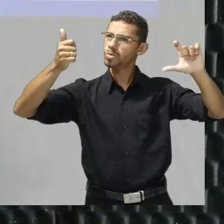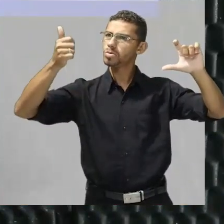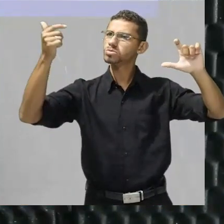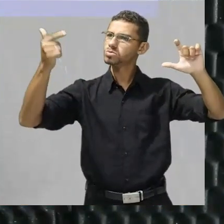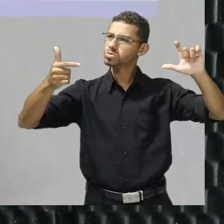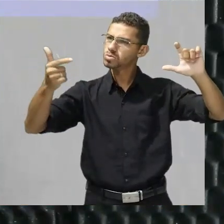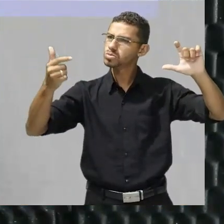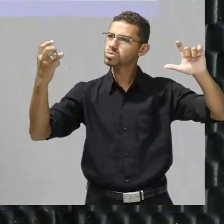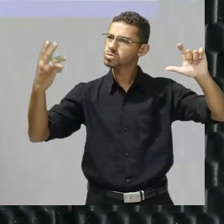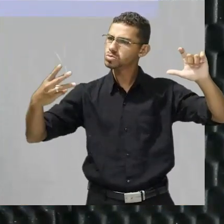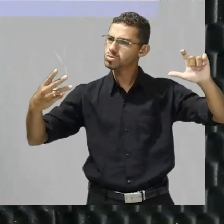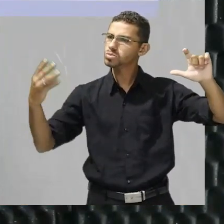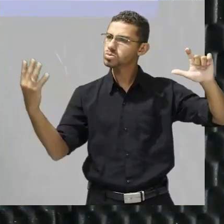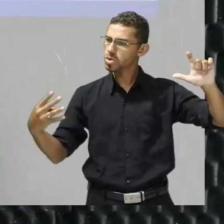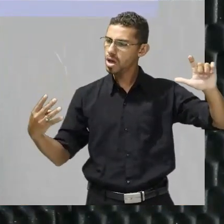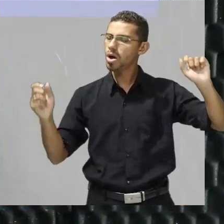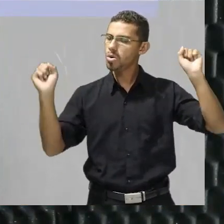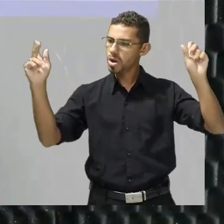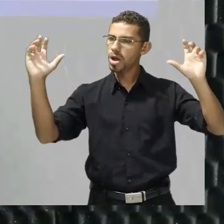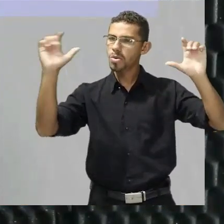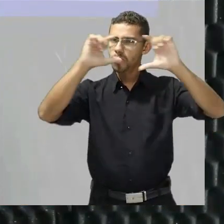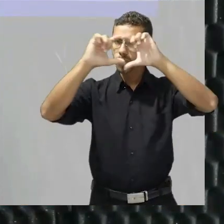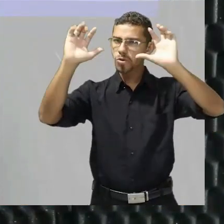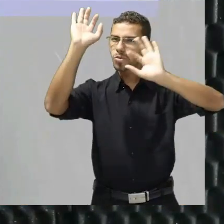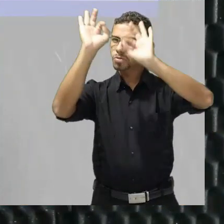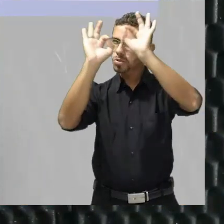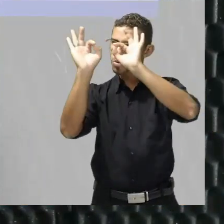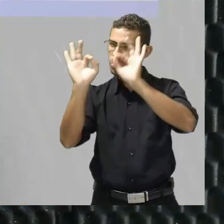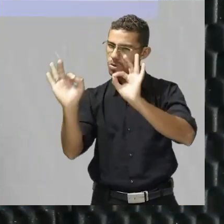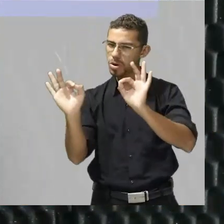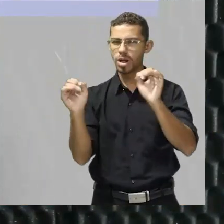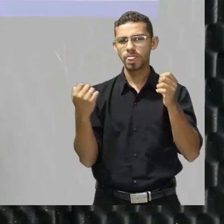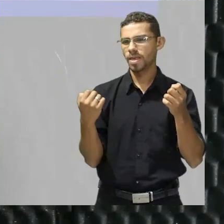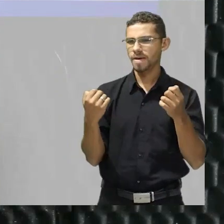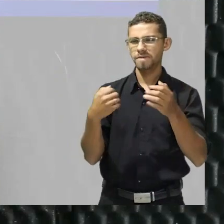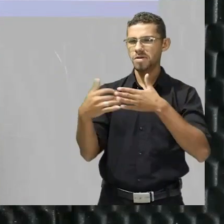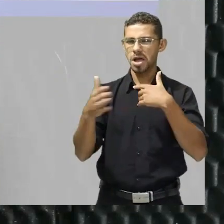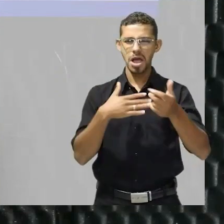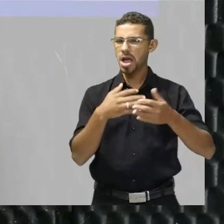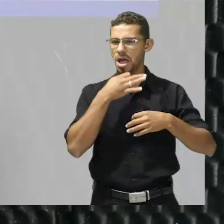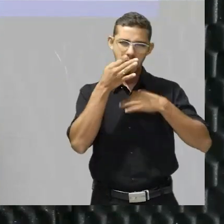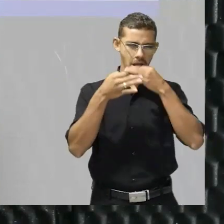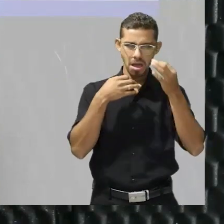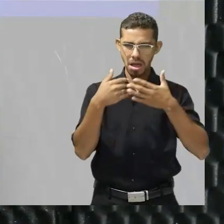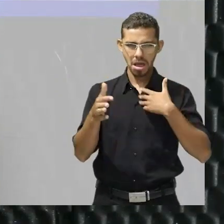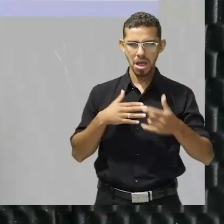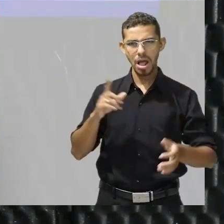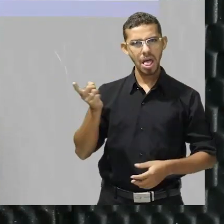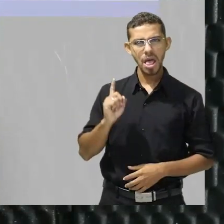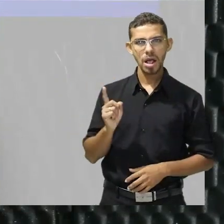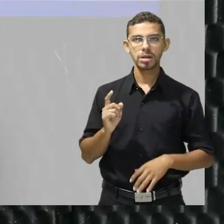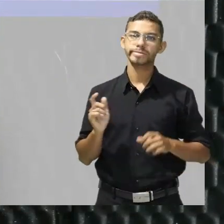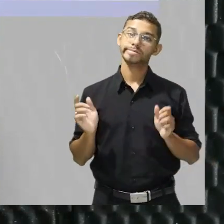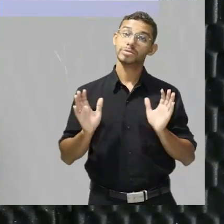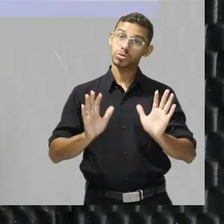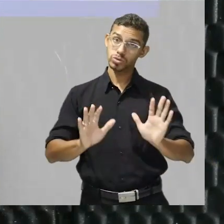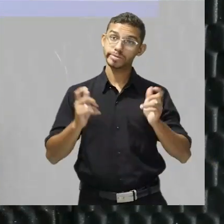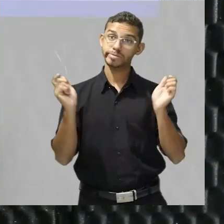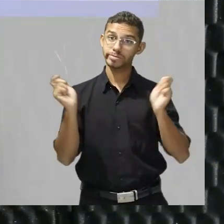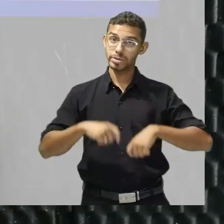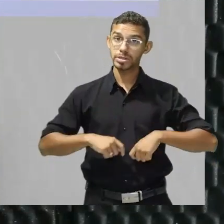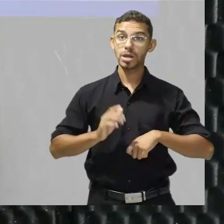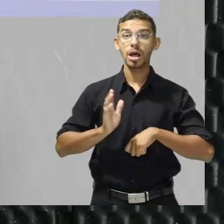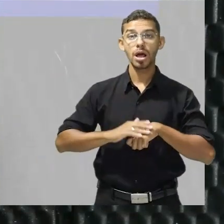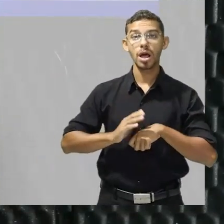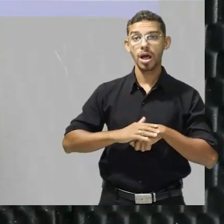sai escrevendo de forma aleatória colocando inúmeros argumentos argumentos que você vai só citar não vai defender então é